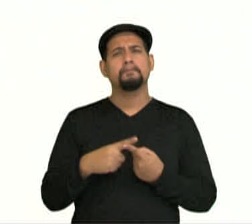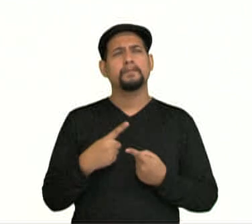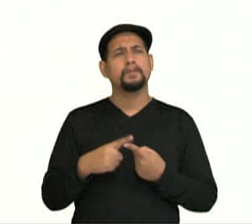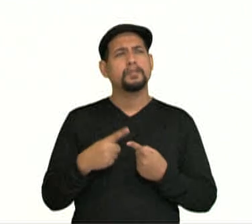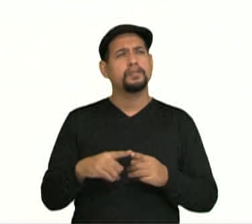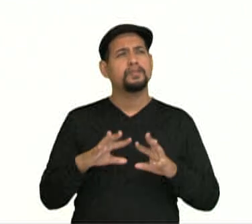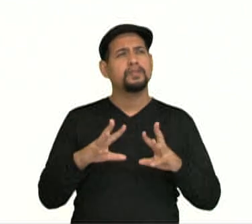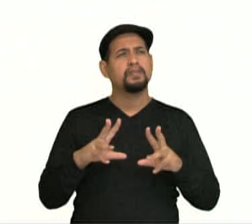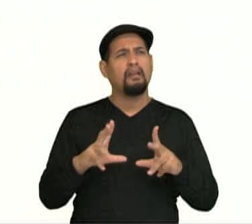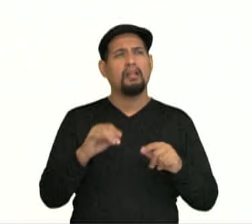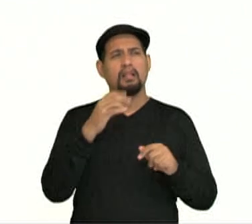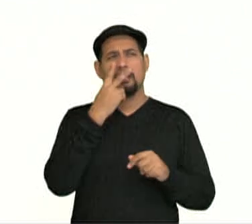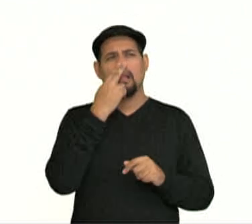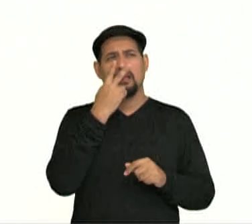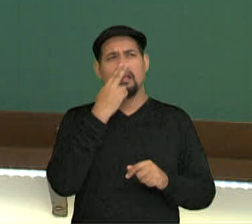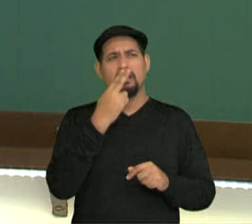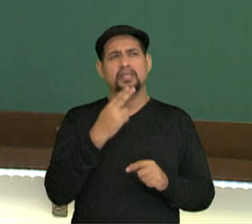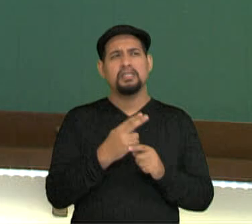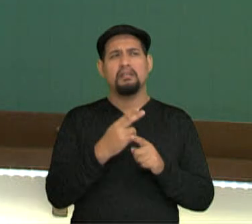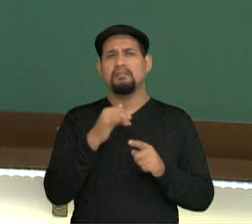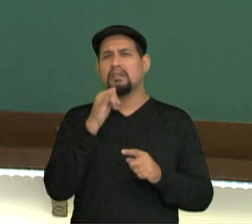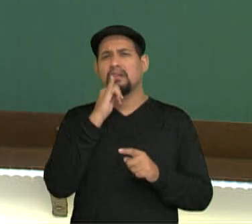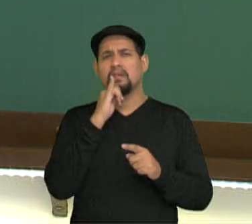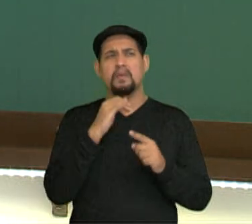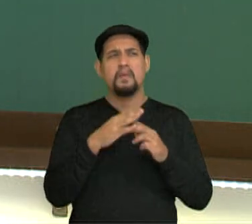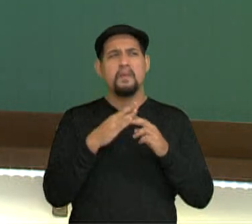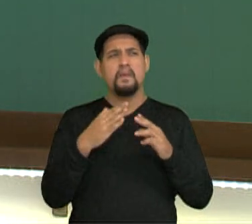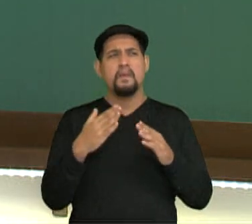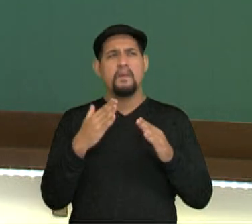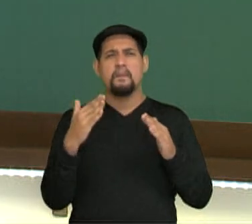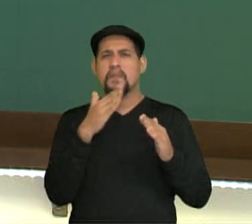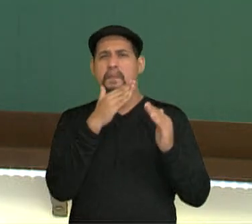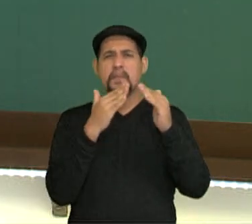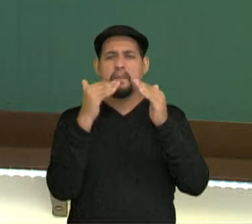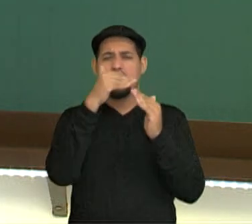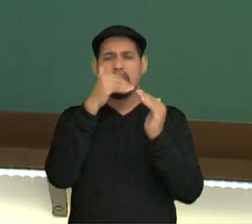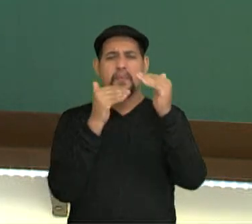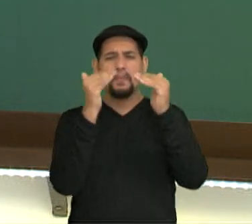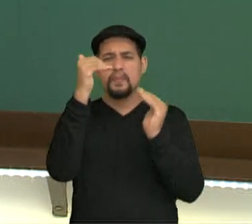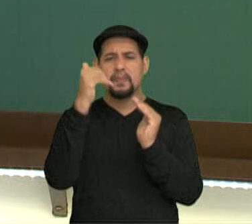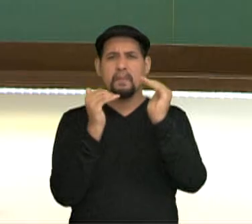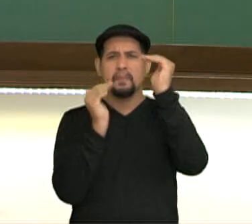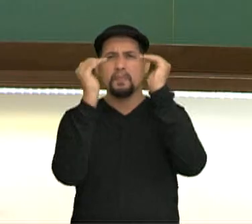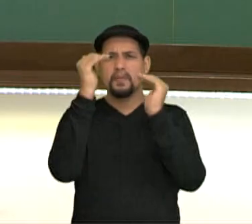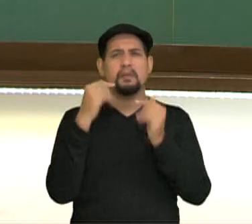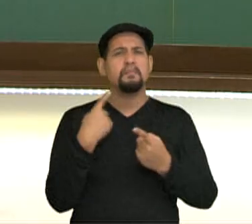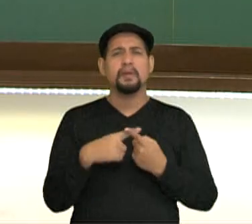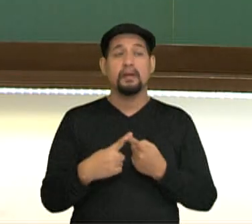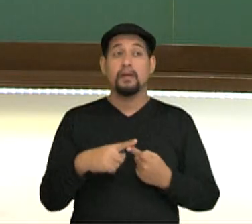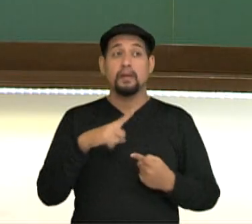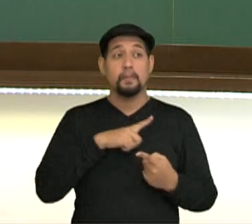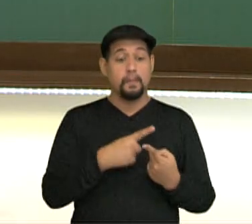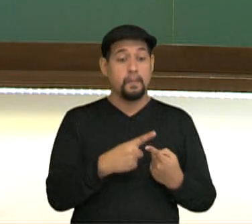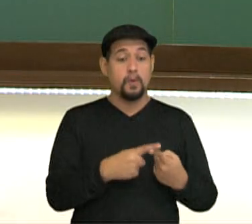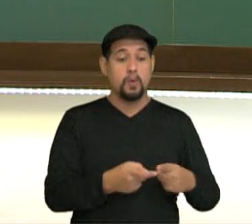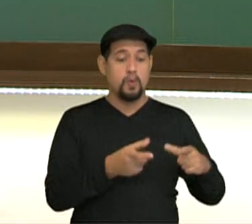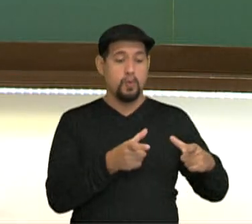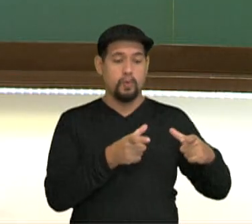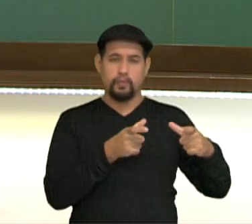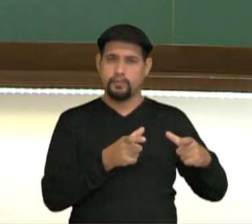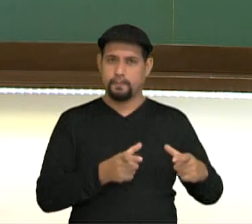todo recortado, ó? Todo cheio desses fragmentos e recortes? Isso se deve à localização